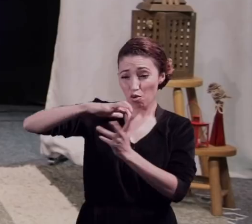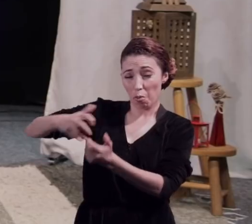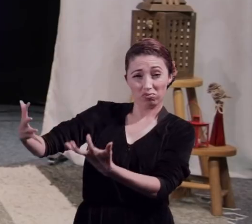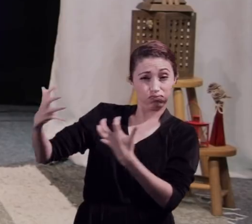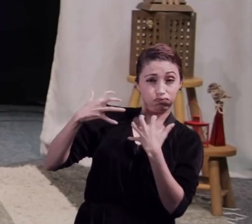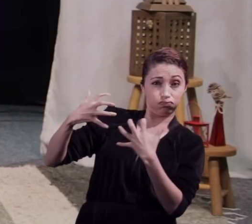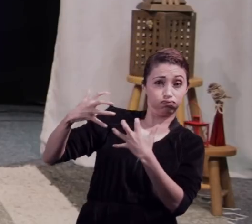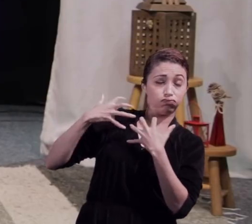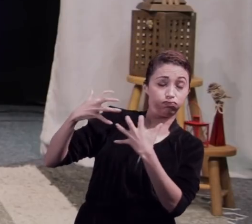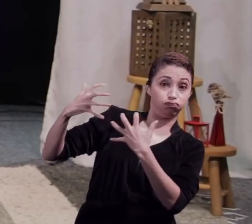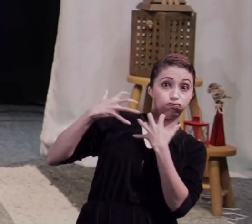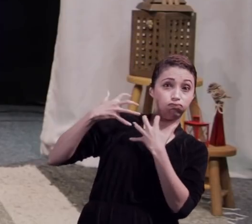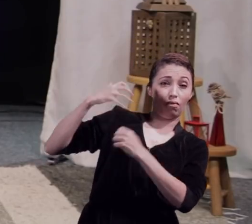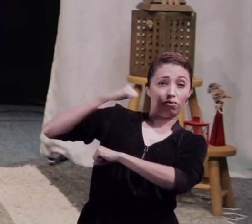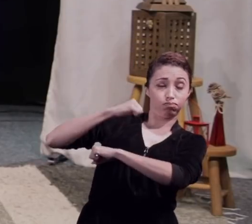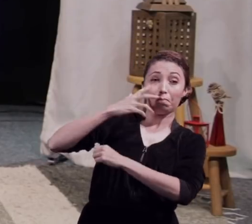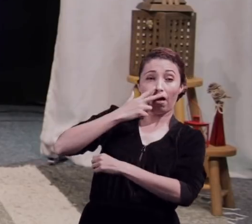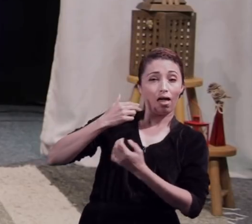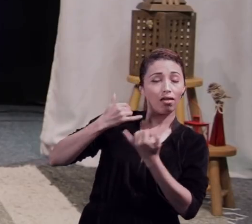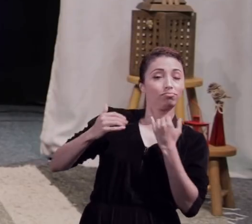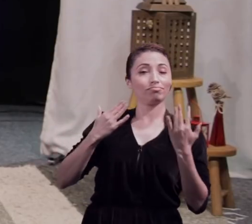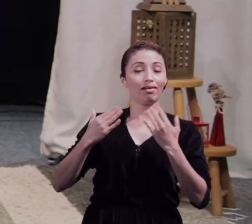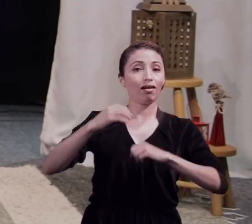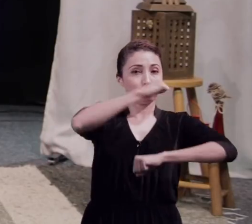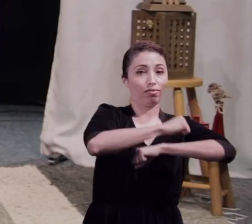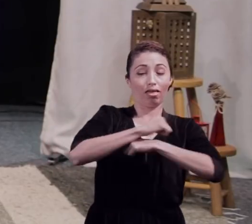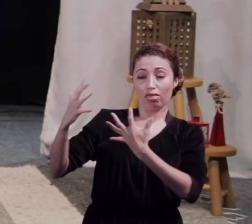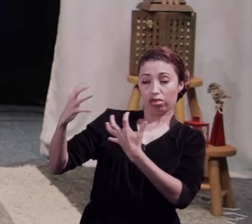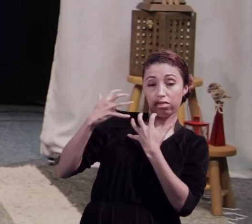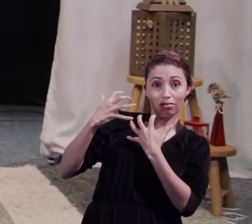mundo. Literalmente, esse é o significado.